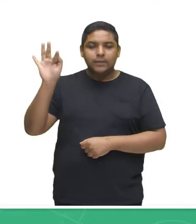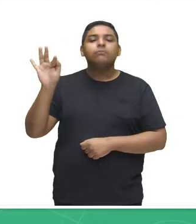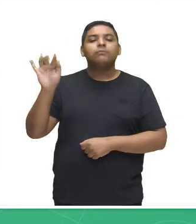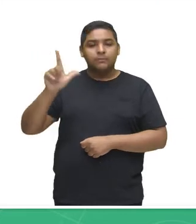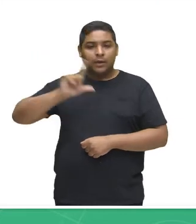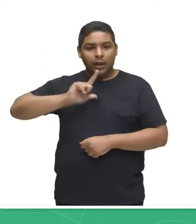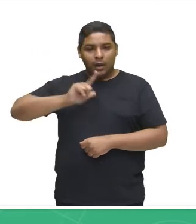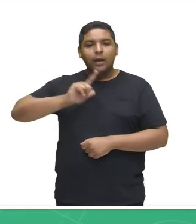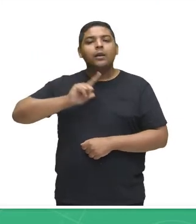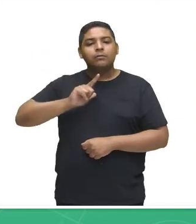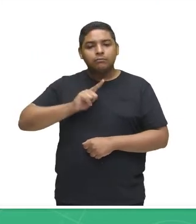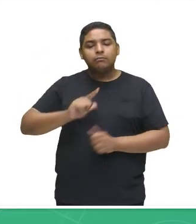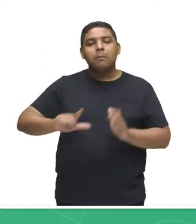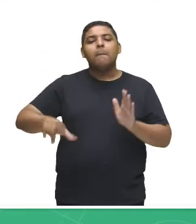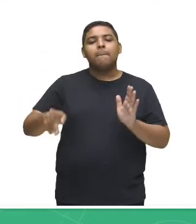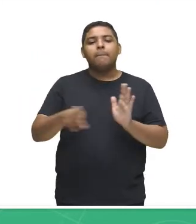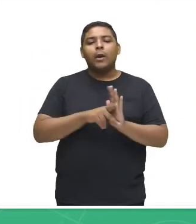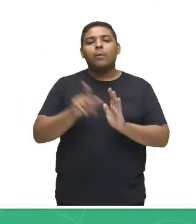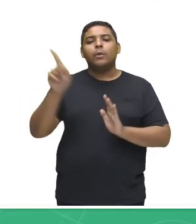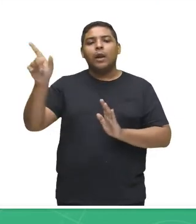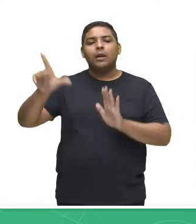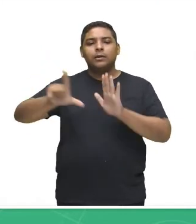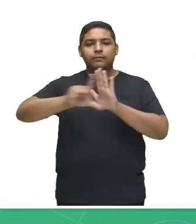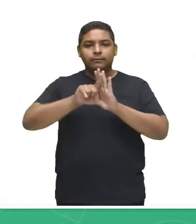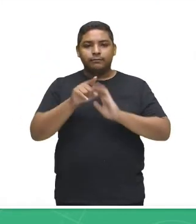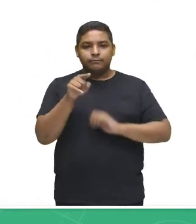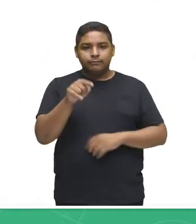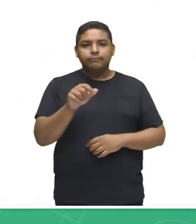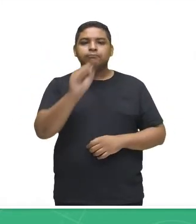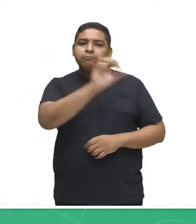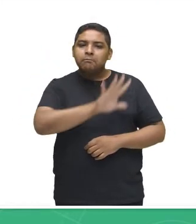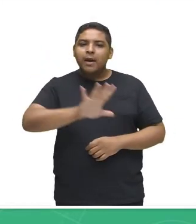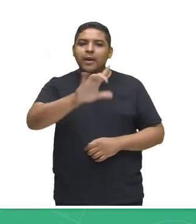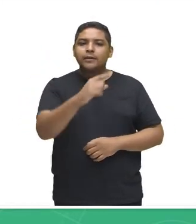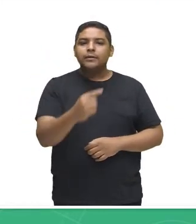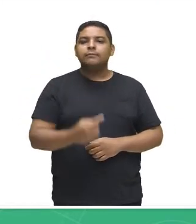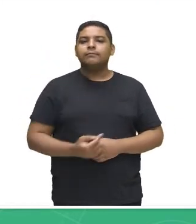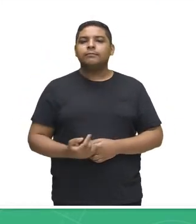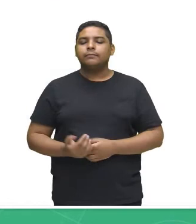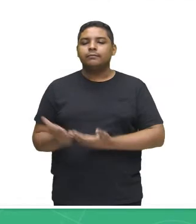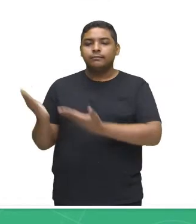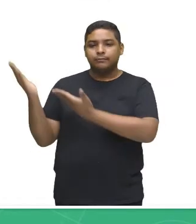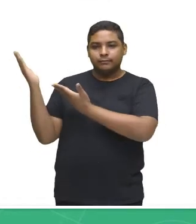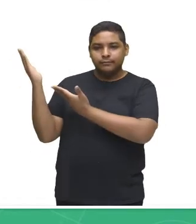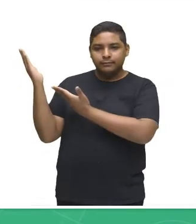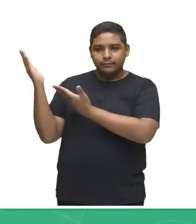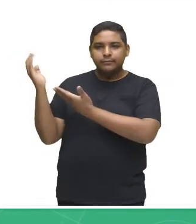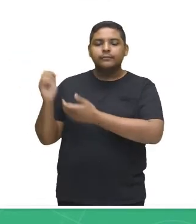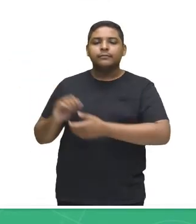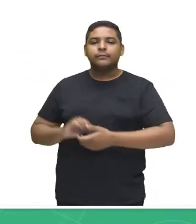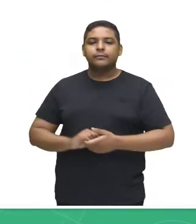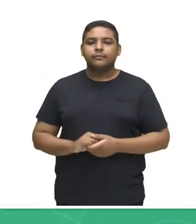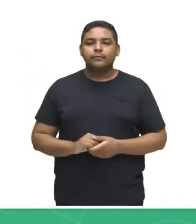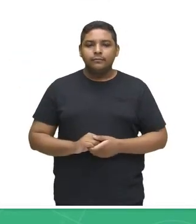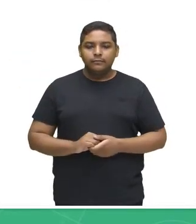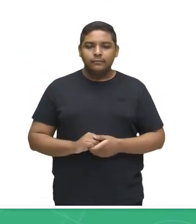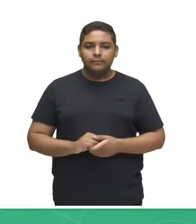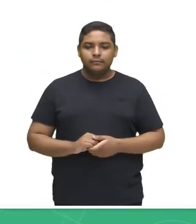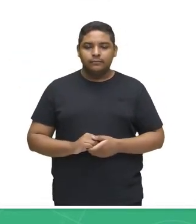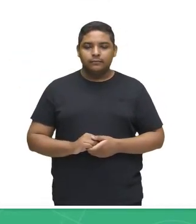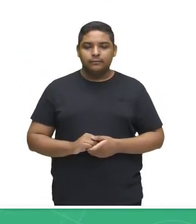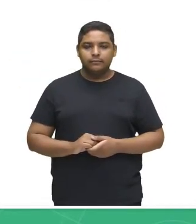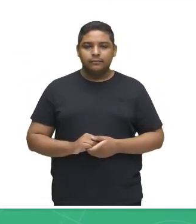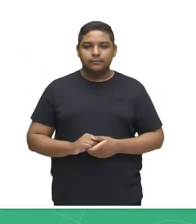também uma representação para vocês. Vamos lá, então? Olha só, temos aqui a representação. Em torno dessa pedra tem